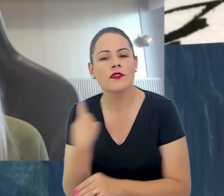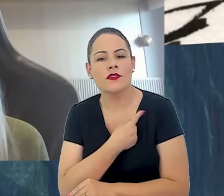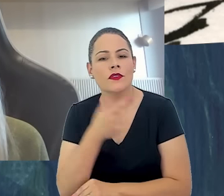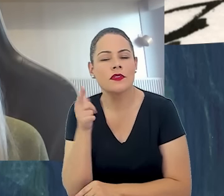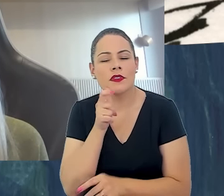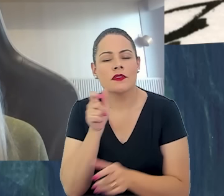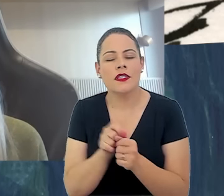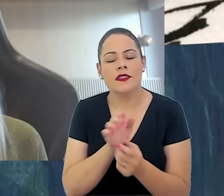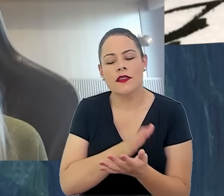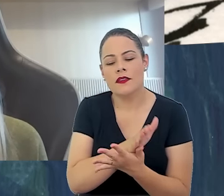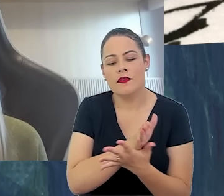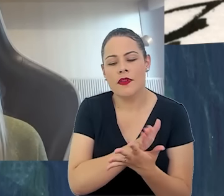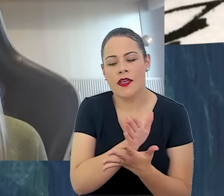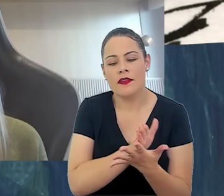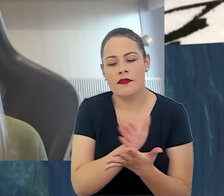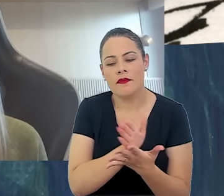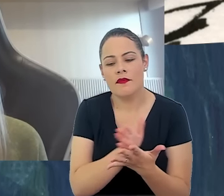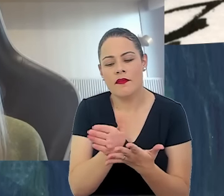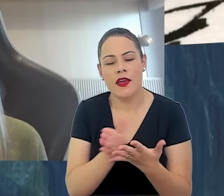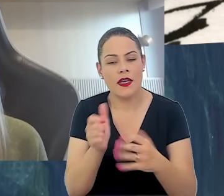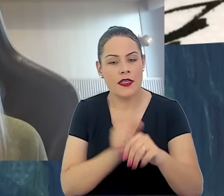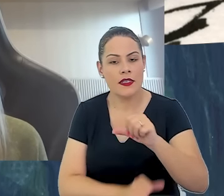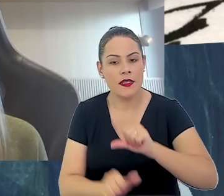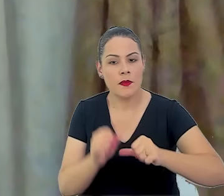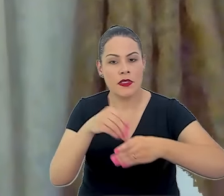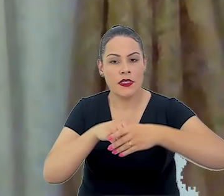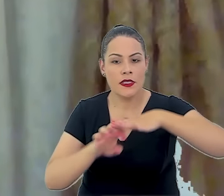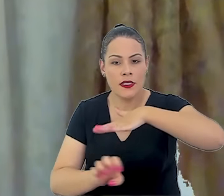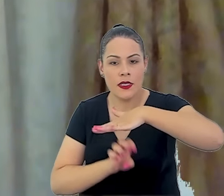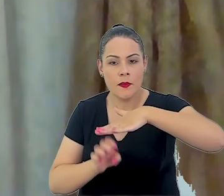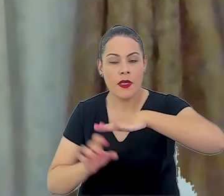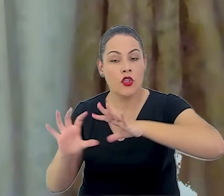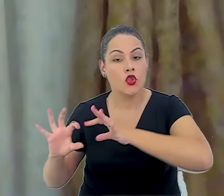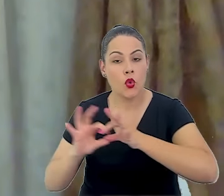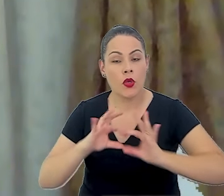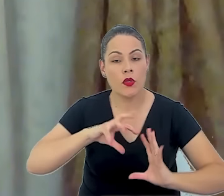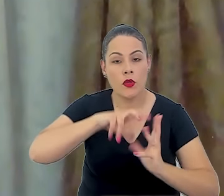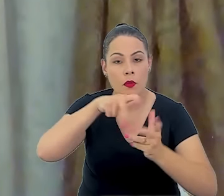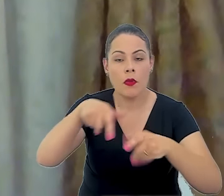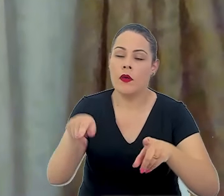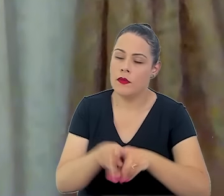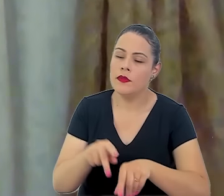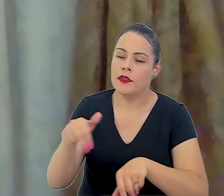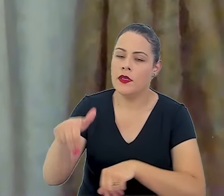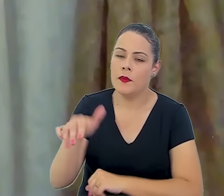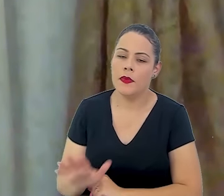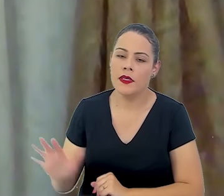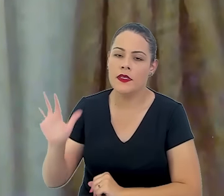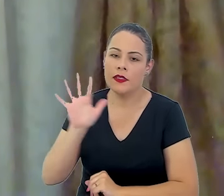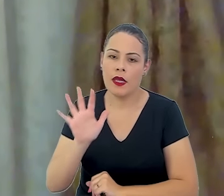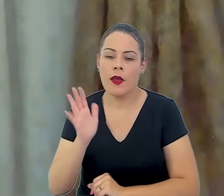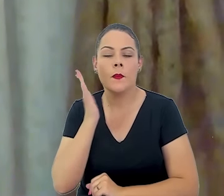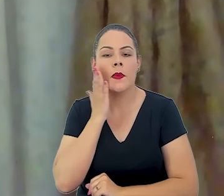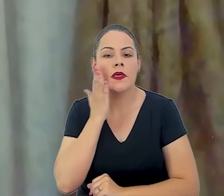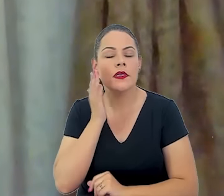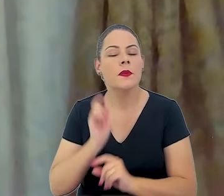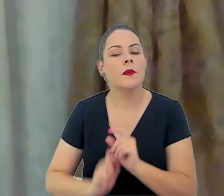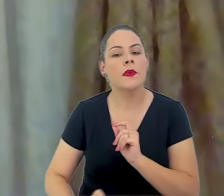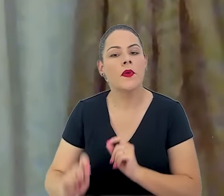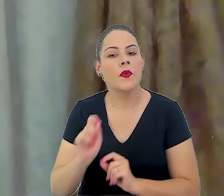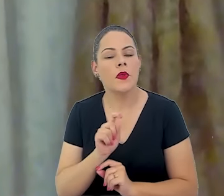você ter uma série de mudanças institucionais a nível global, a nível nacional, para